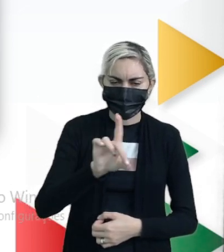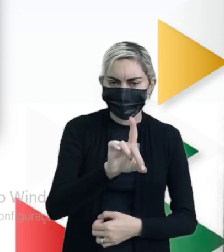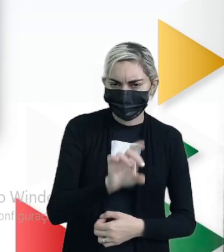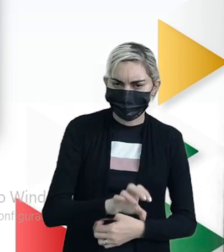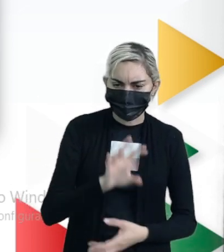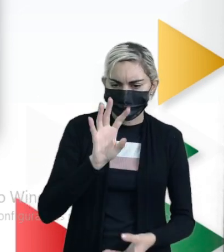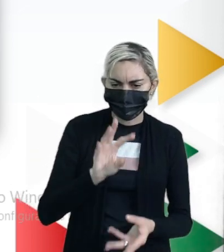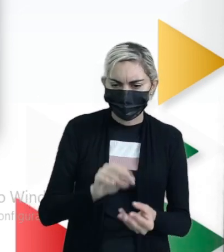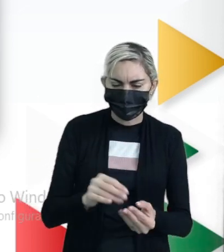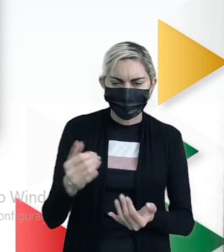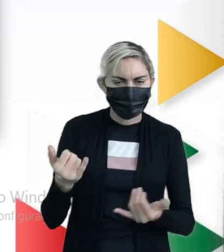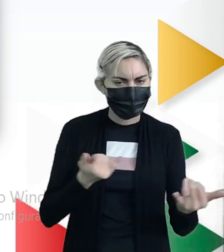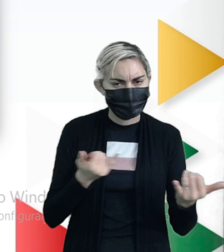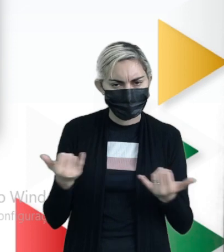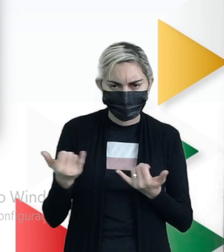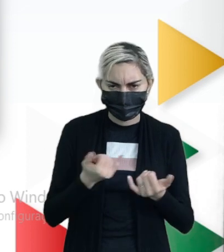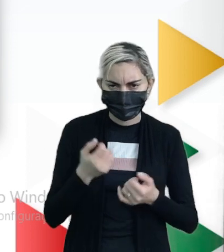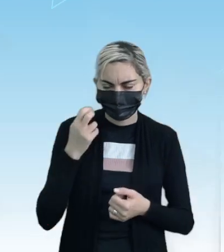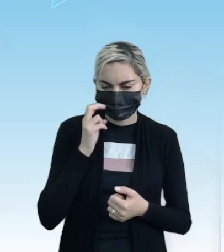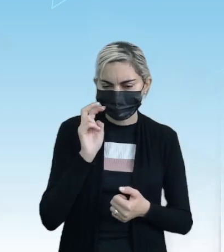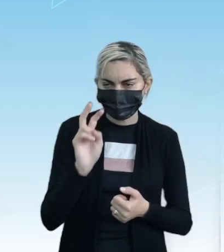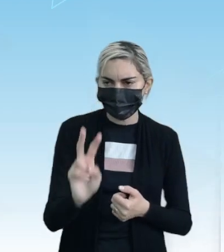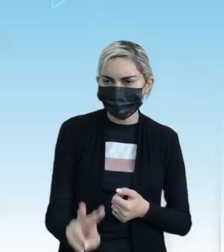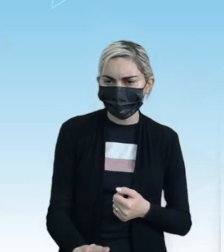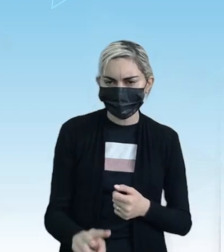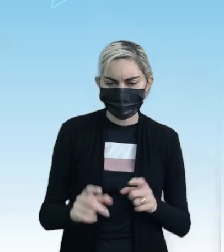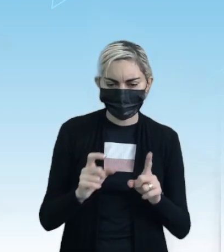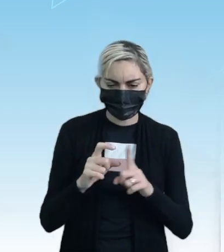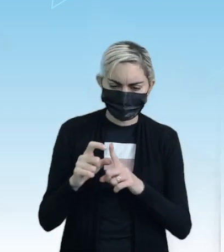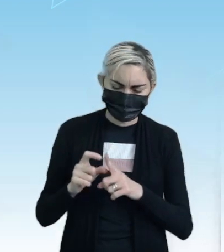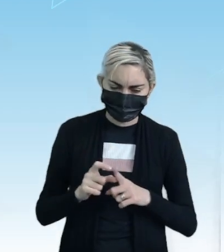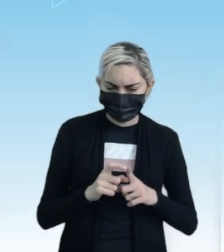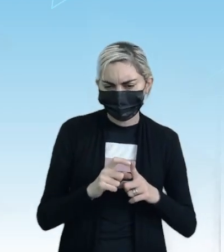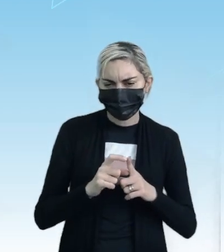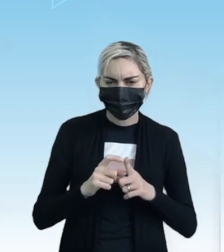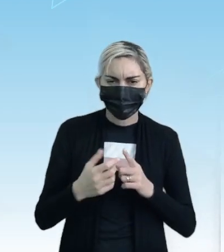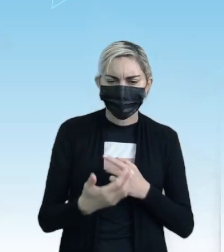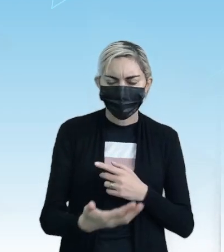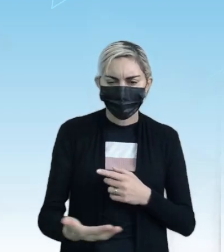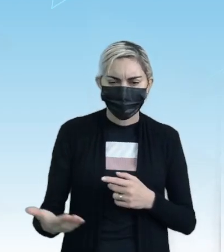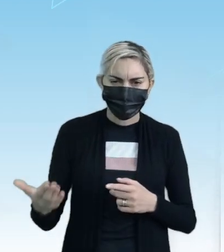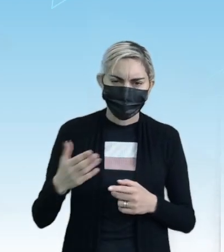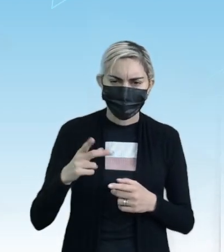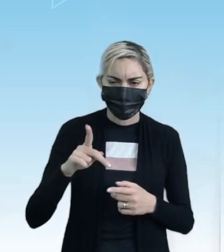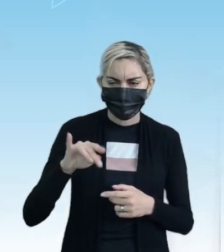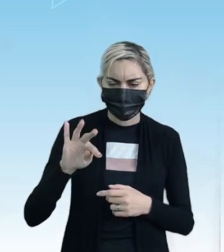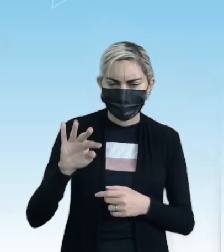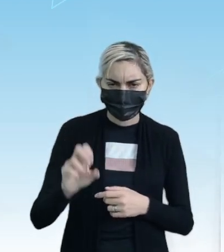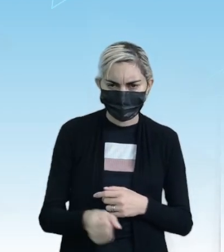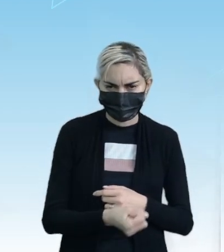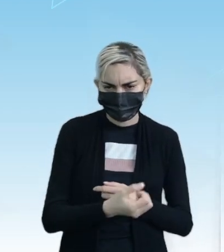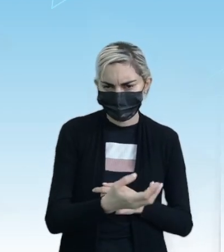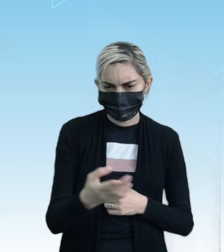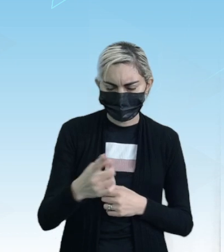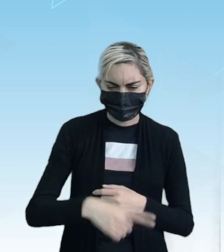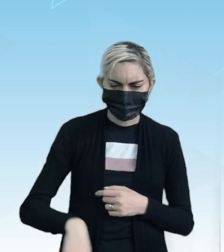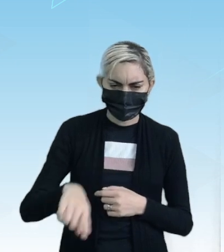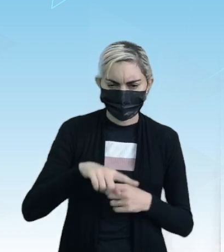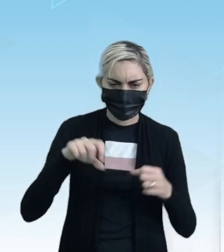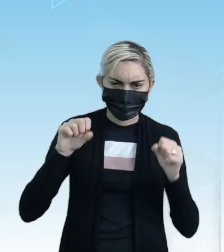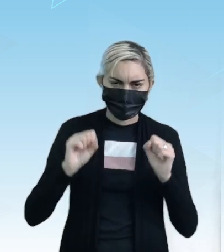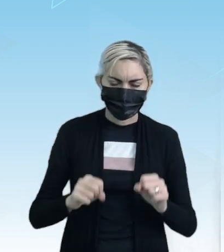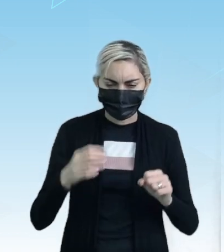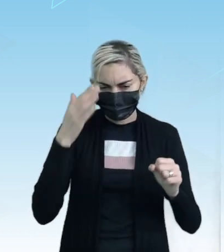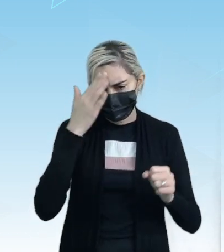pressupõe a informação. Então veja só, as palavras estão dando pistas para que nós